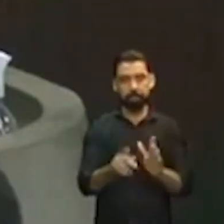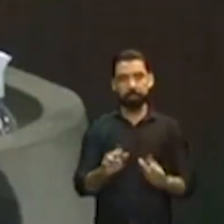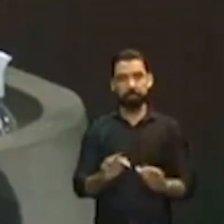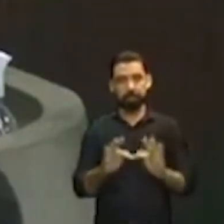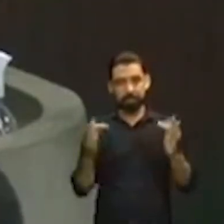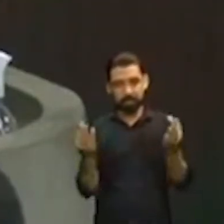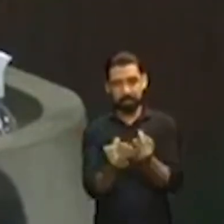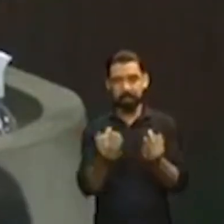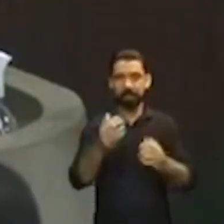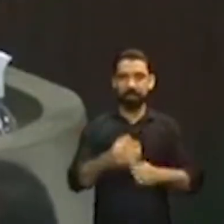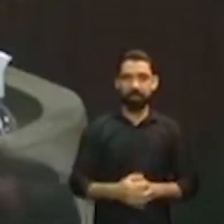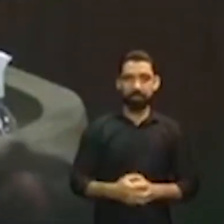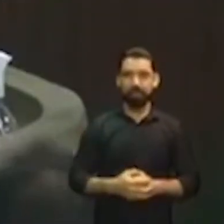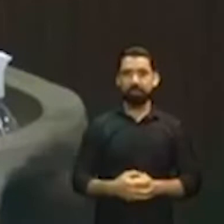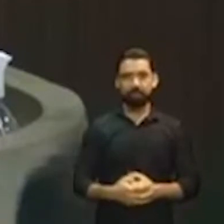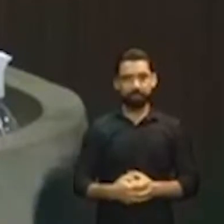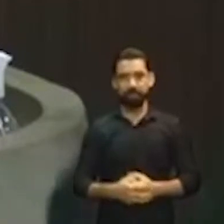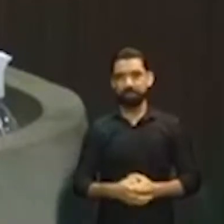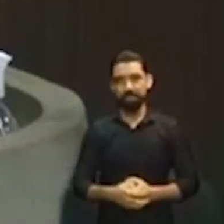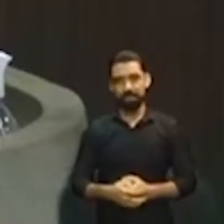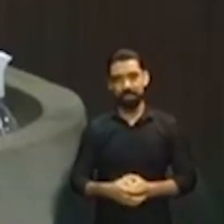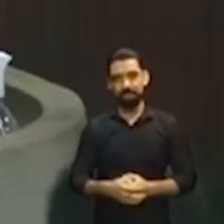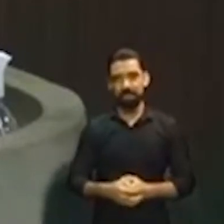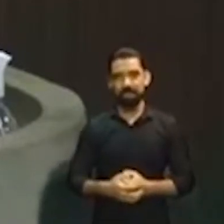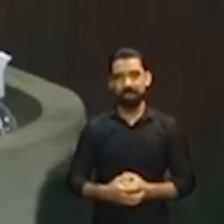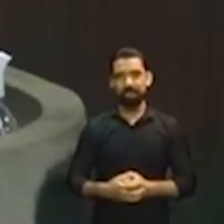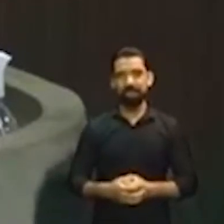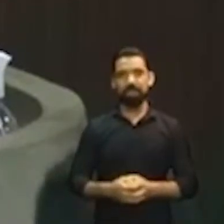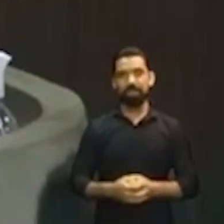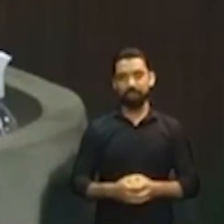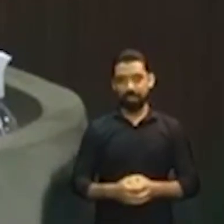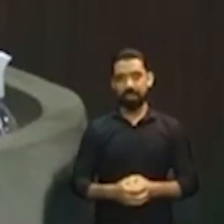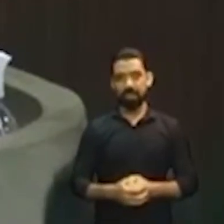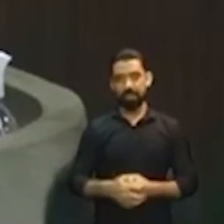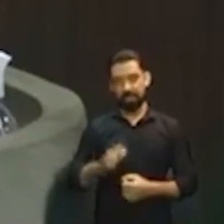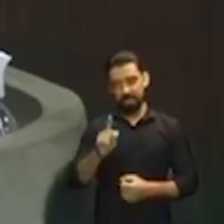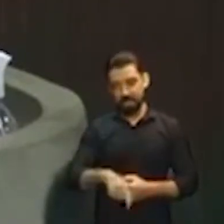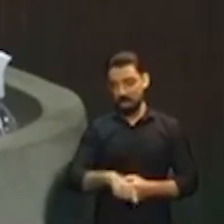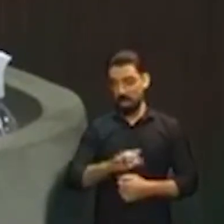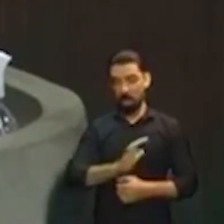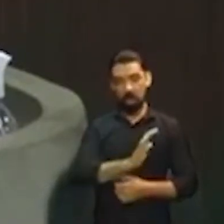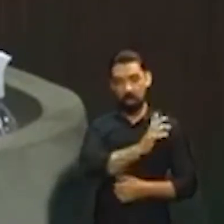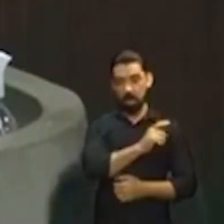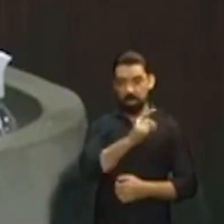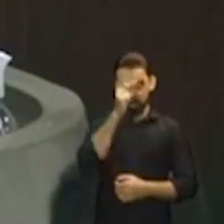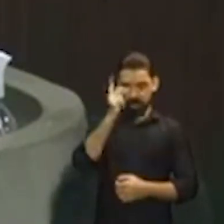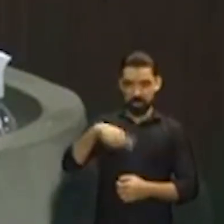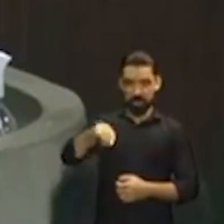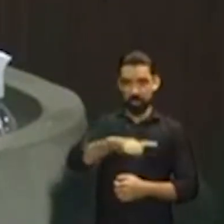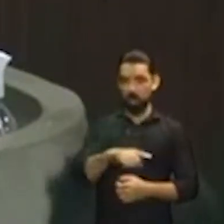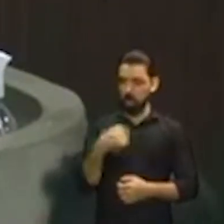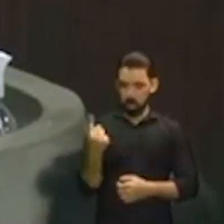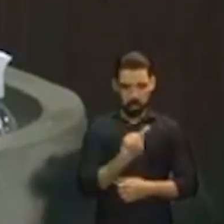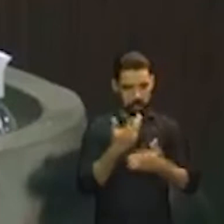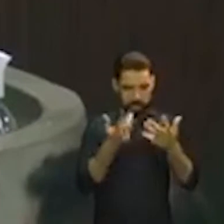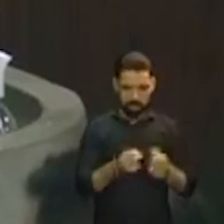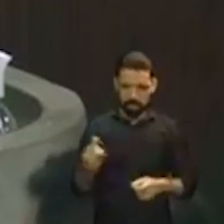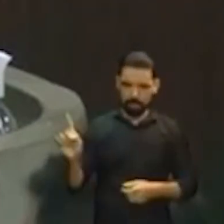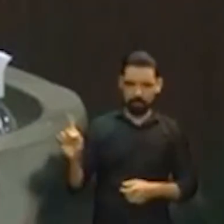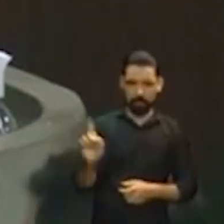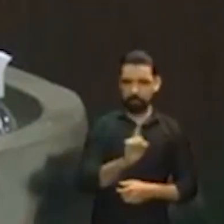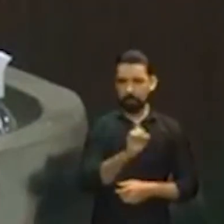familiar, é a mídia do debate, é a mídia da verdade. É um absurdo. Nós não vamos